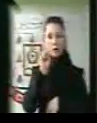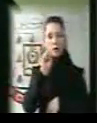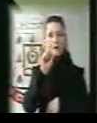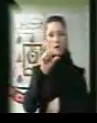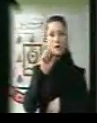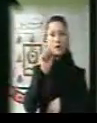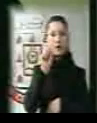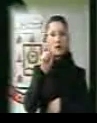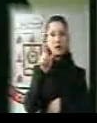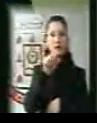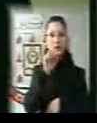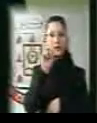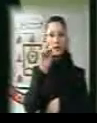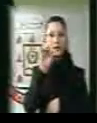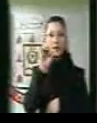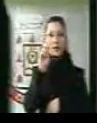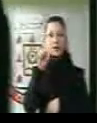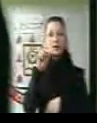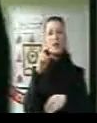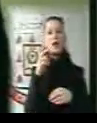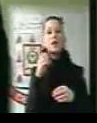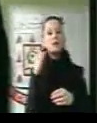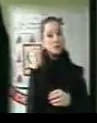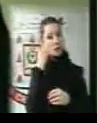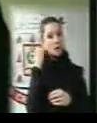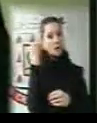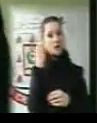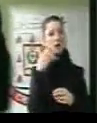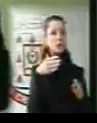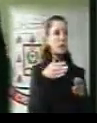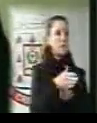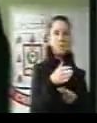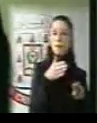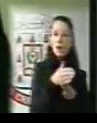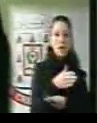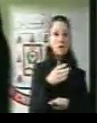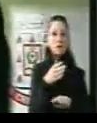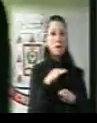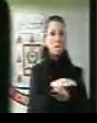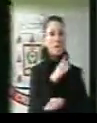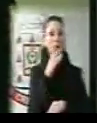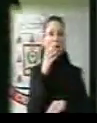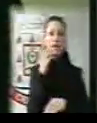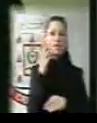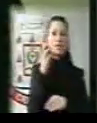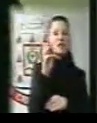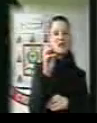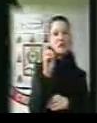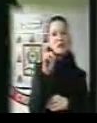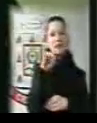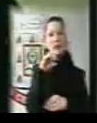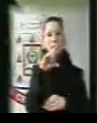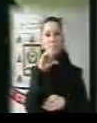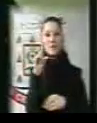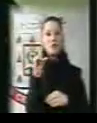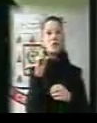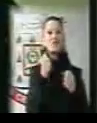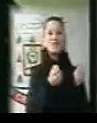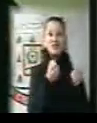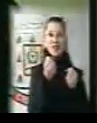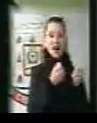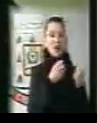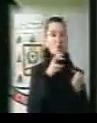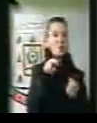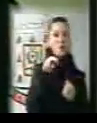uma via importante que passa cerca de 25 a 30 mil carros, senhor Giovanni, por dia, se o senhor pode me corrigir, e todo o fluxo de